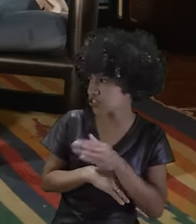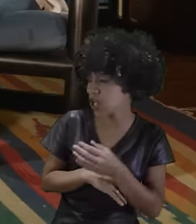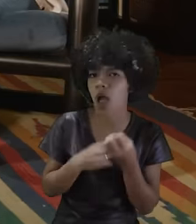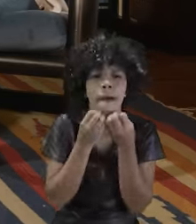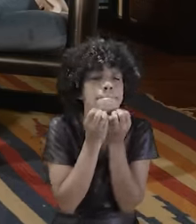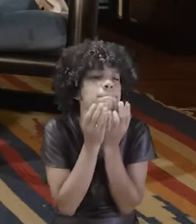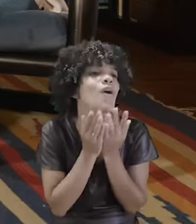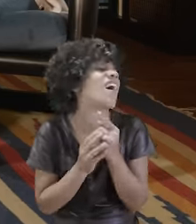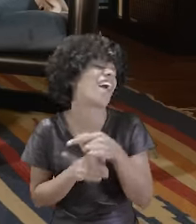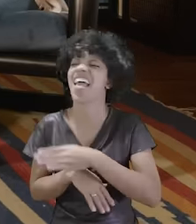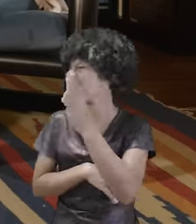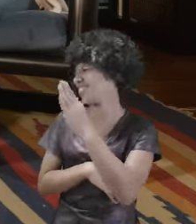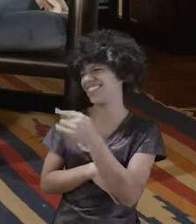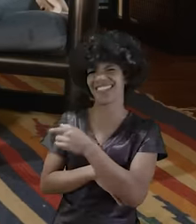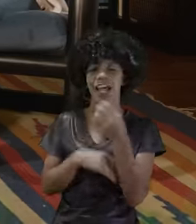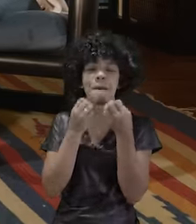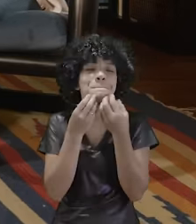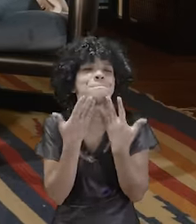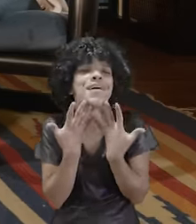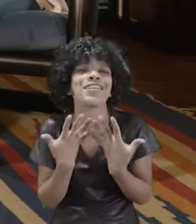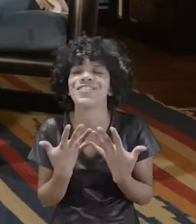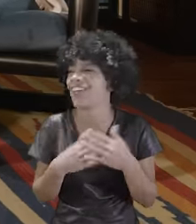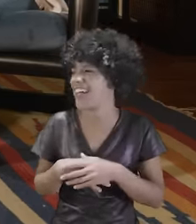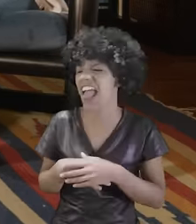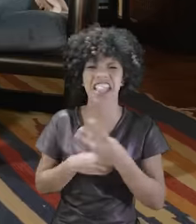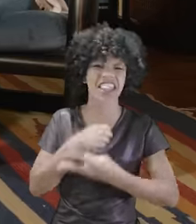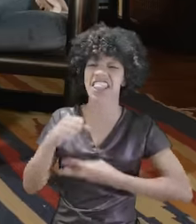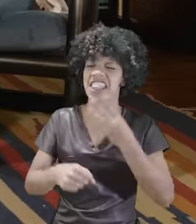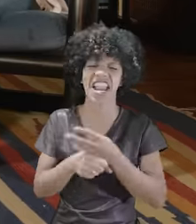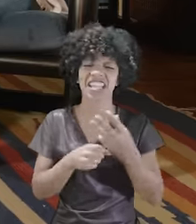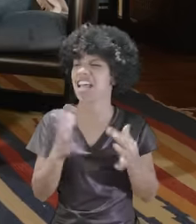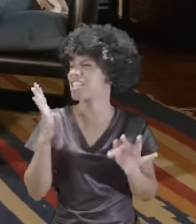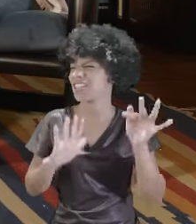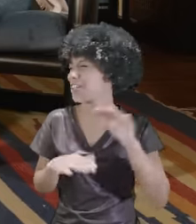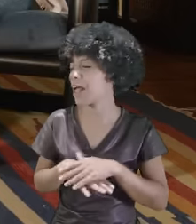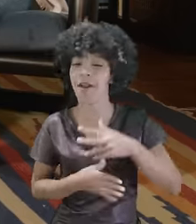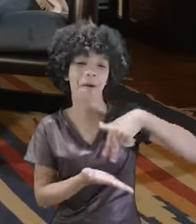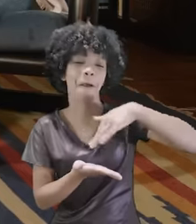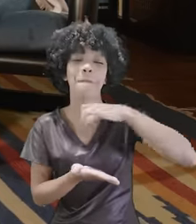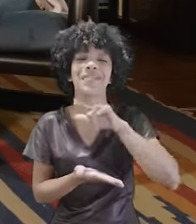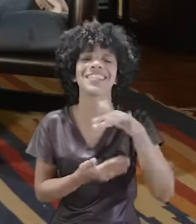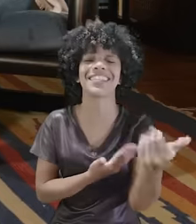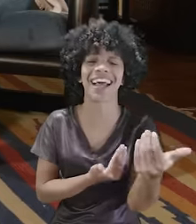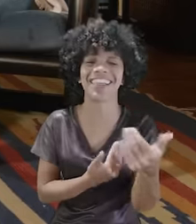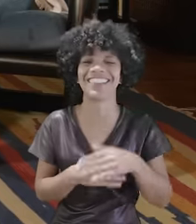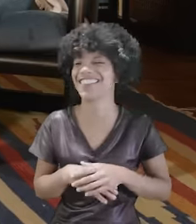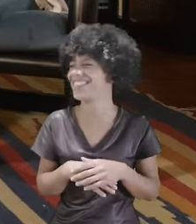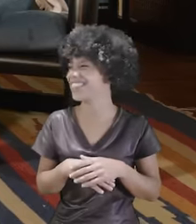sair você já com muito bom minha preferida ela tá destaque da Mocidade pensando